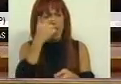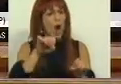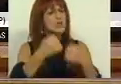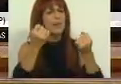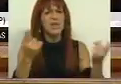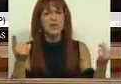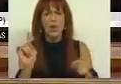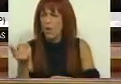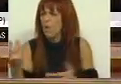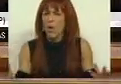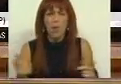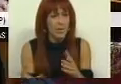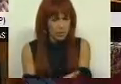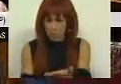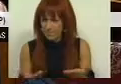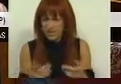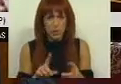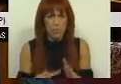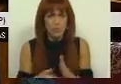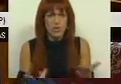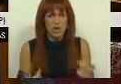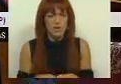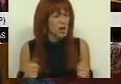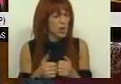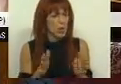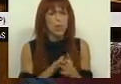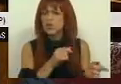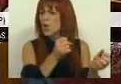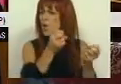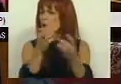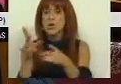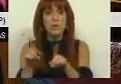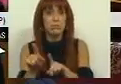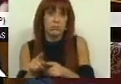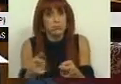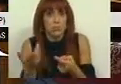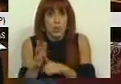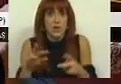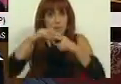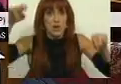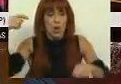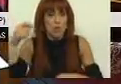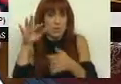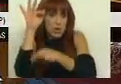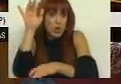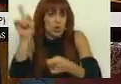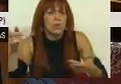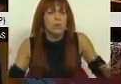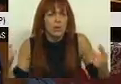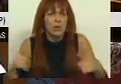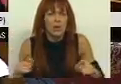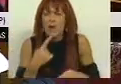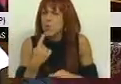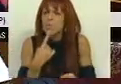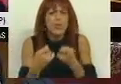partidos que não apresentaram este projeto e a todos aqueles, nomeadamente aos autarcas, aos Presidentes de Junta, que têm